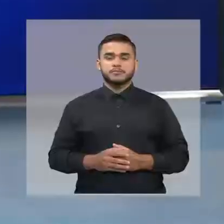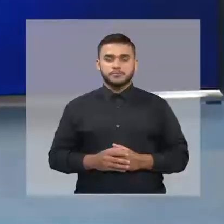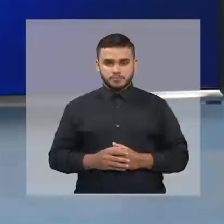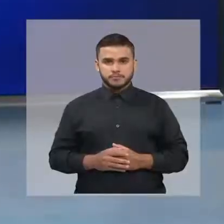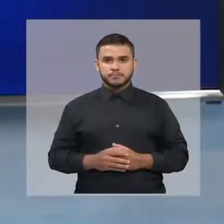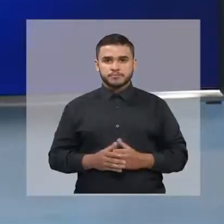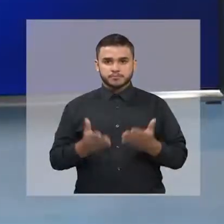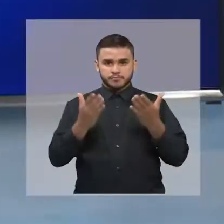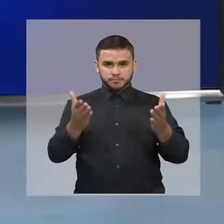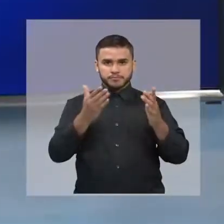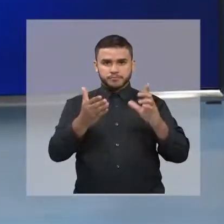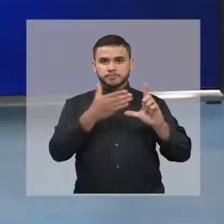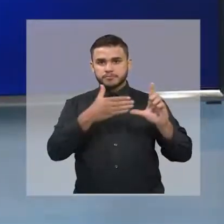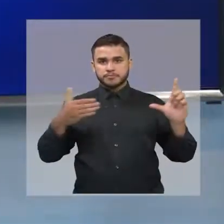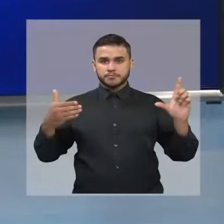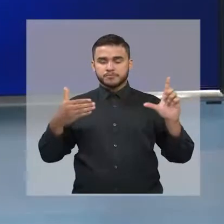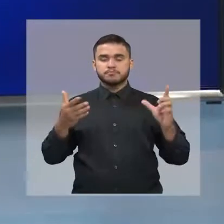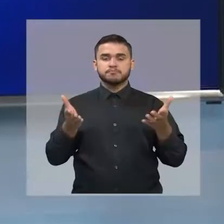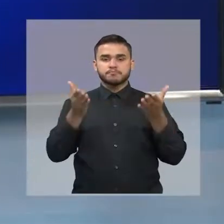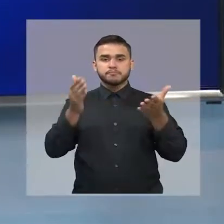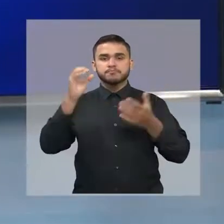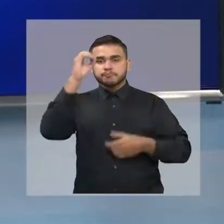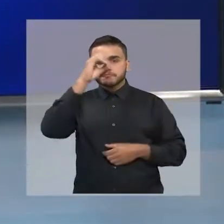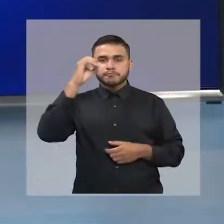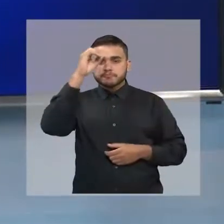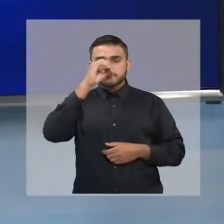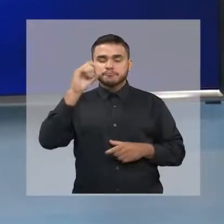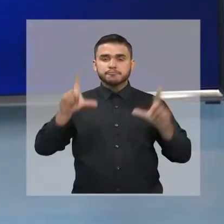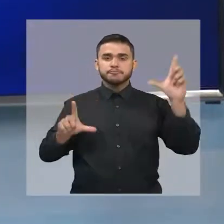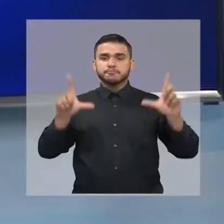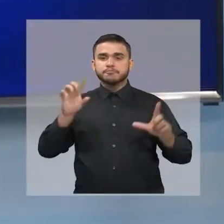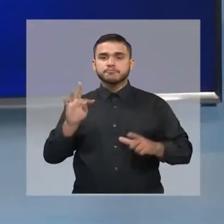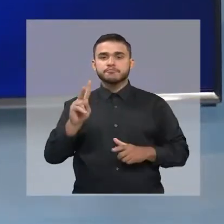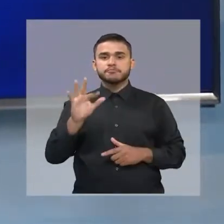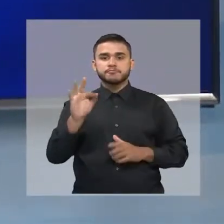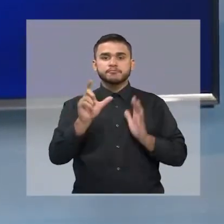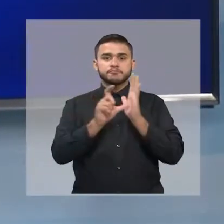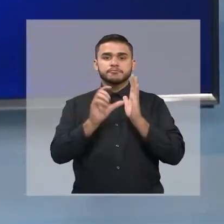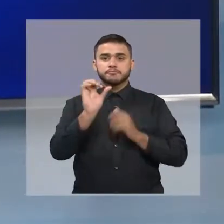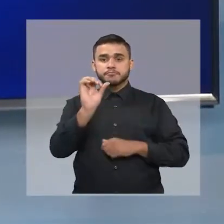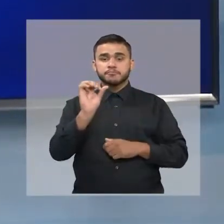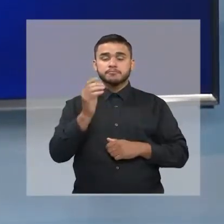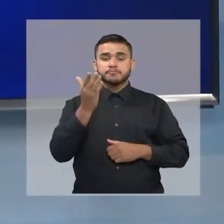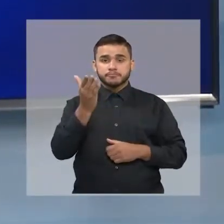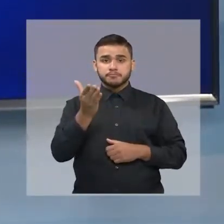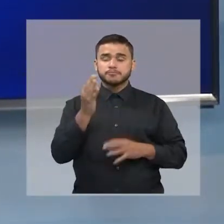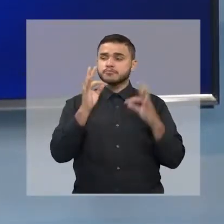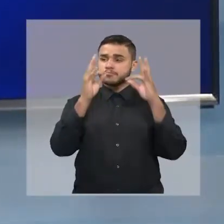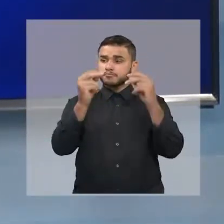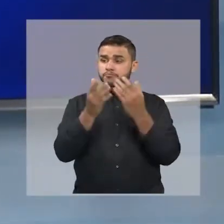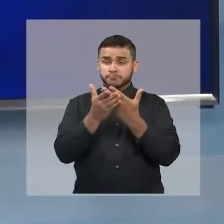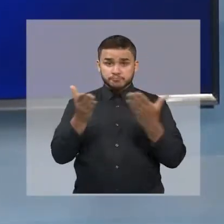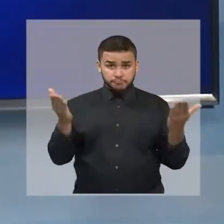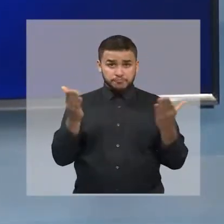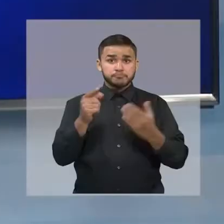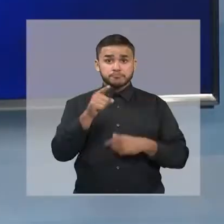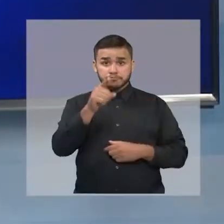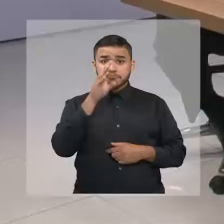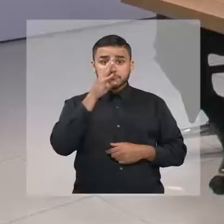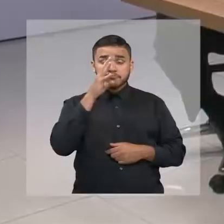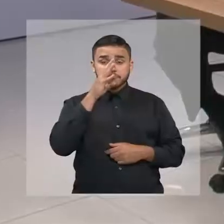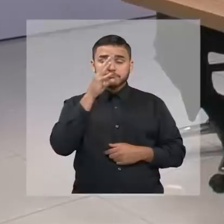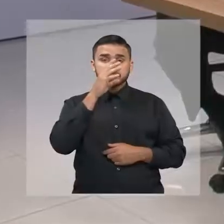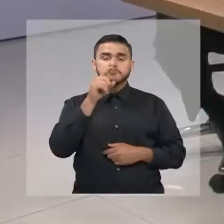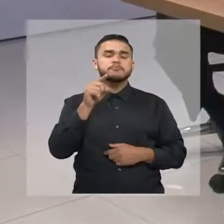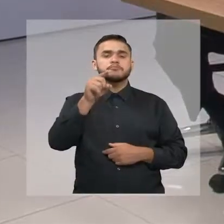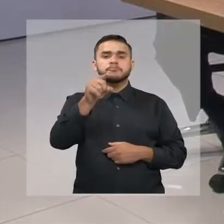Estamos de volta com o primeiro bloco do programa Observatório pela TV Fortaleza, canal 6 da Multiplay. Para você, assinante que ligou agora, o programa recebe hoje